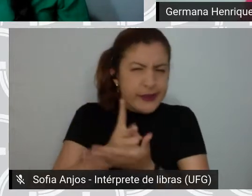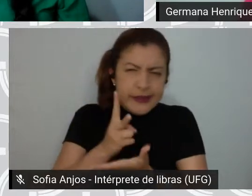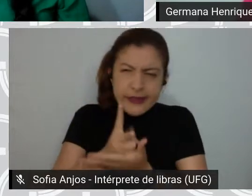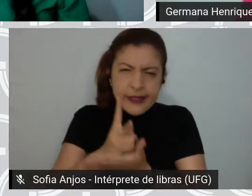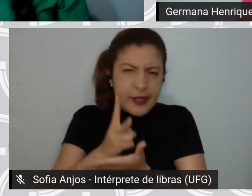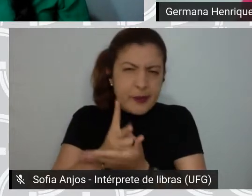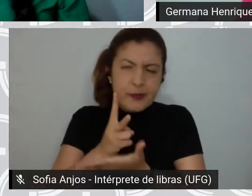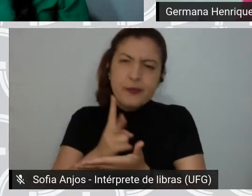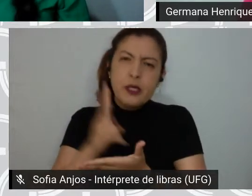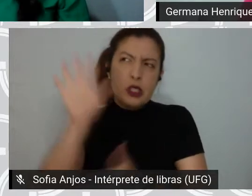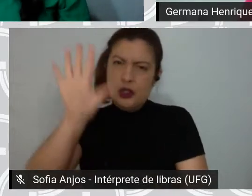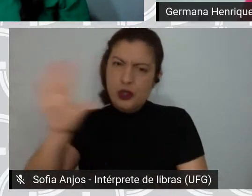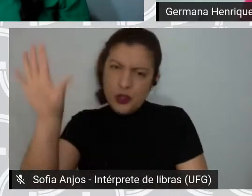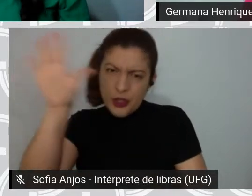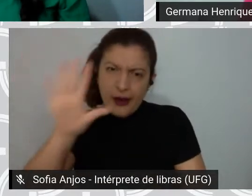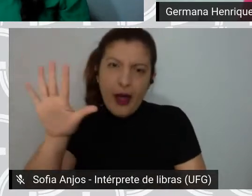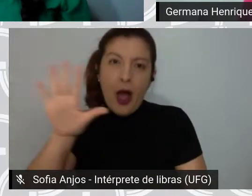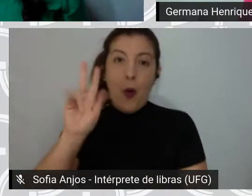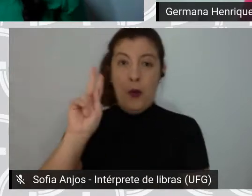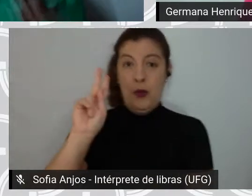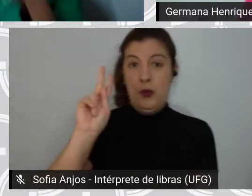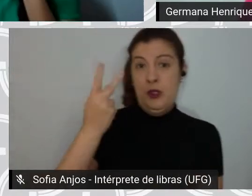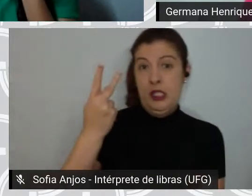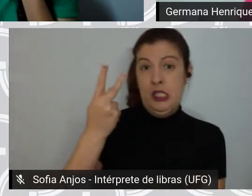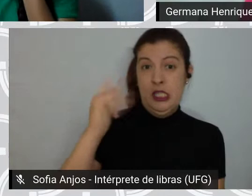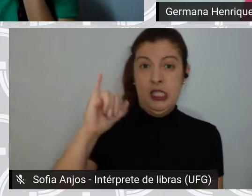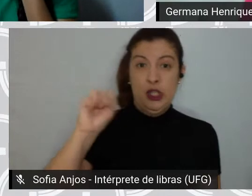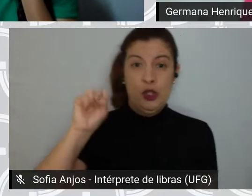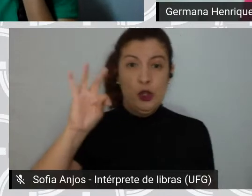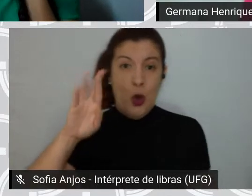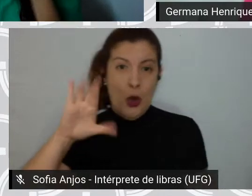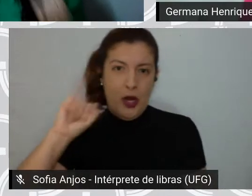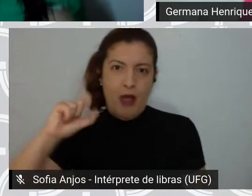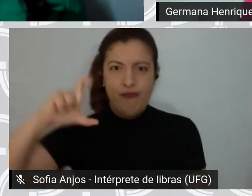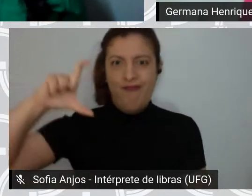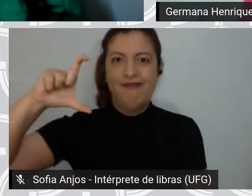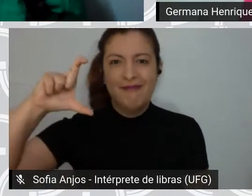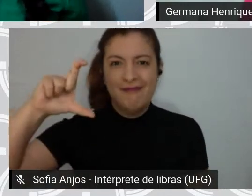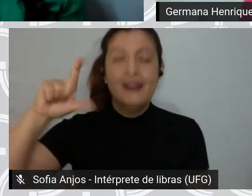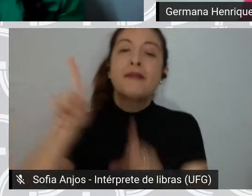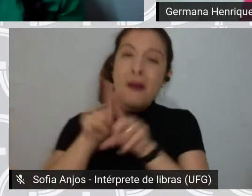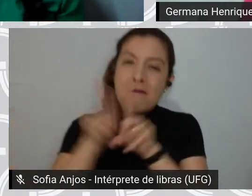como a gente diz, o H maiúsculo, né? Como na história da tradução.